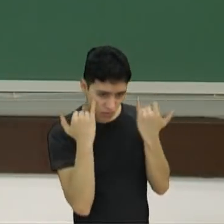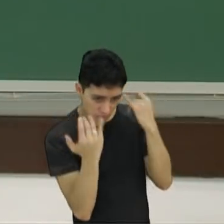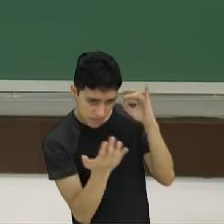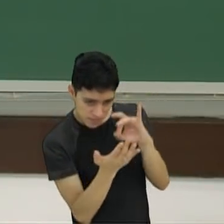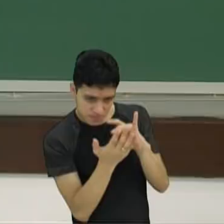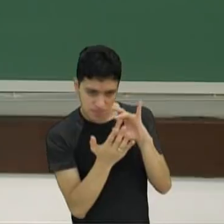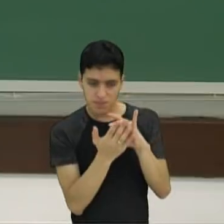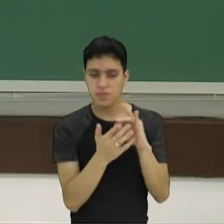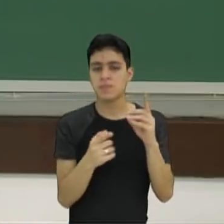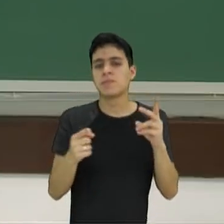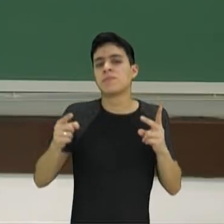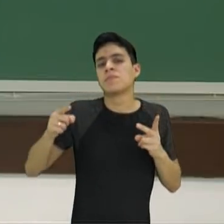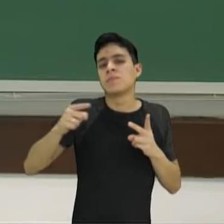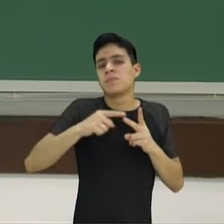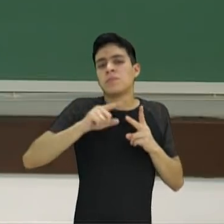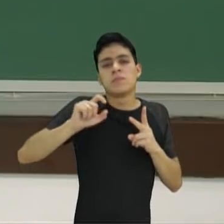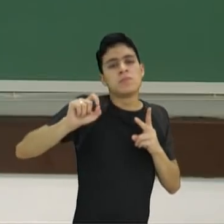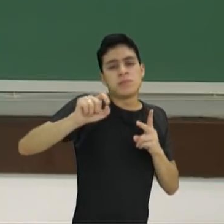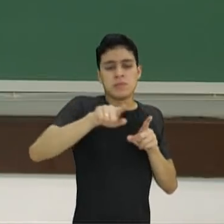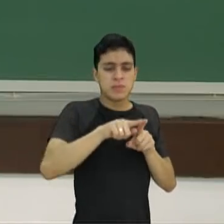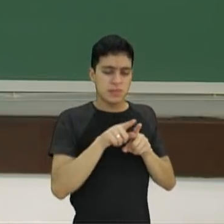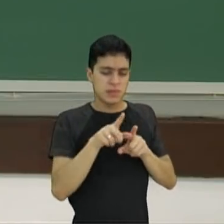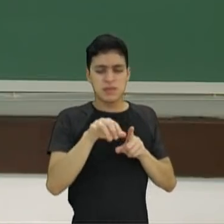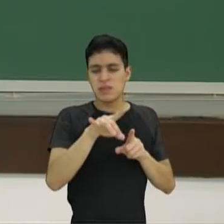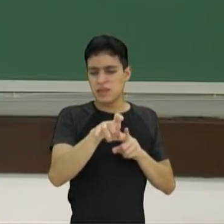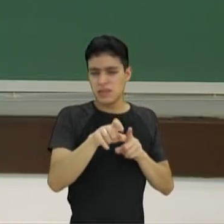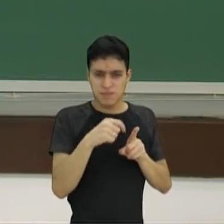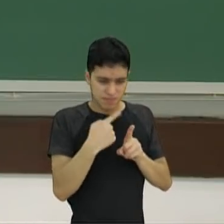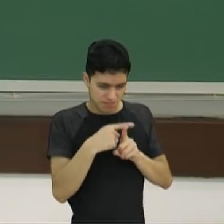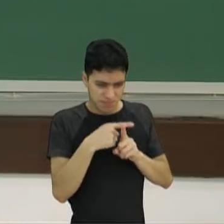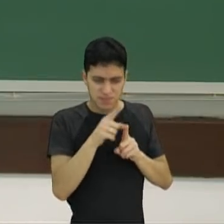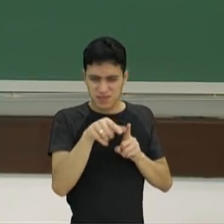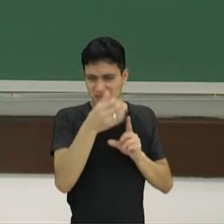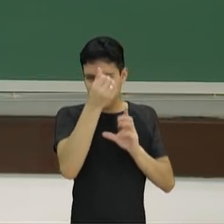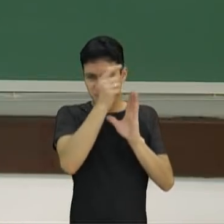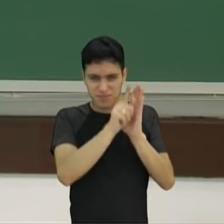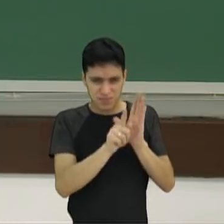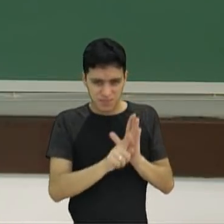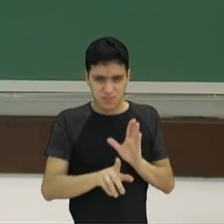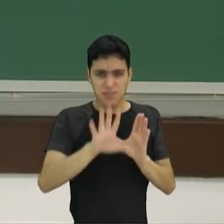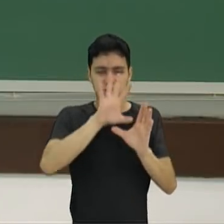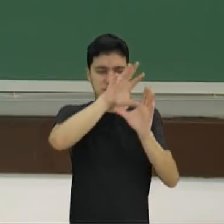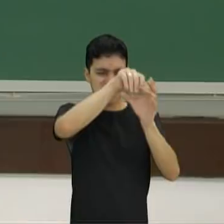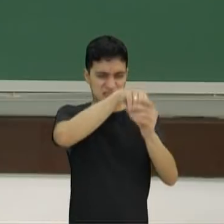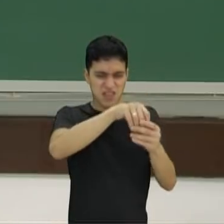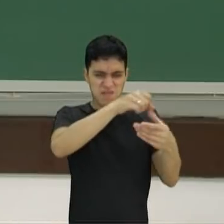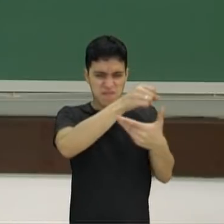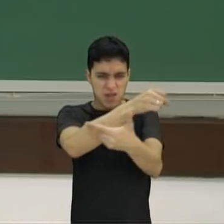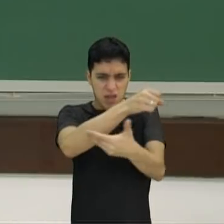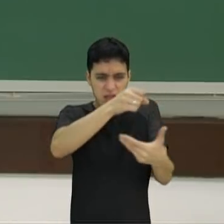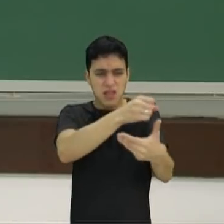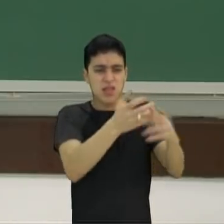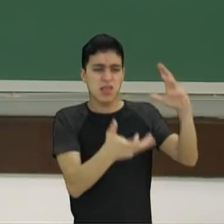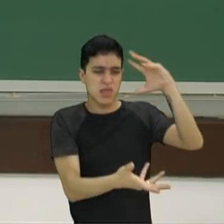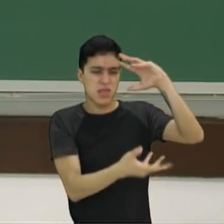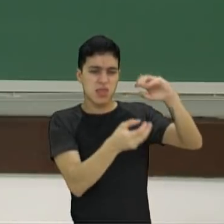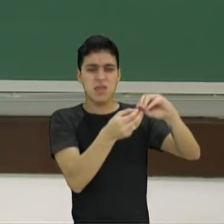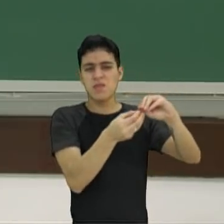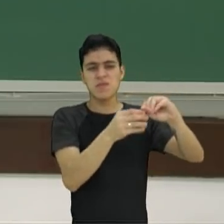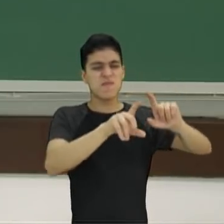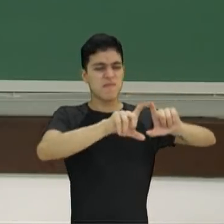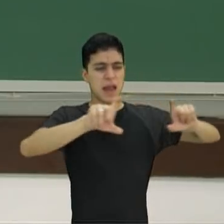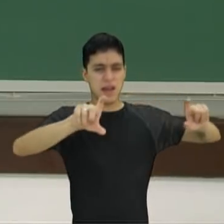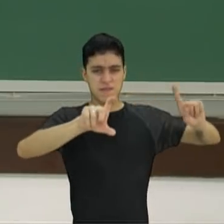ocorrido, e também o lead, que são aquelas 6 perguntas básicas que resumem o